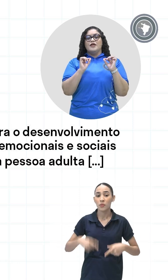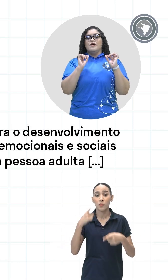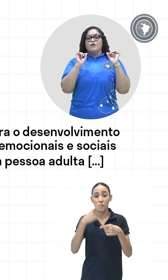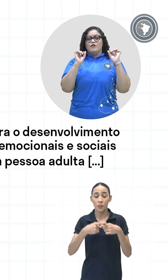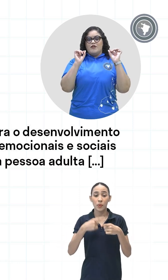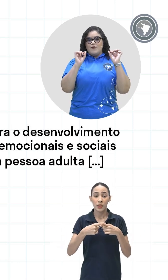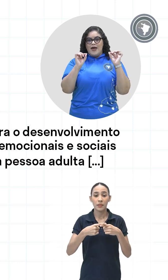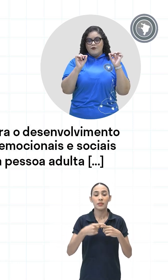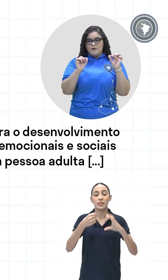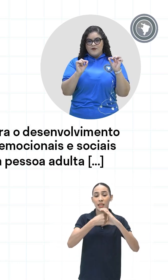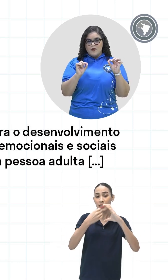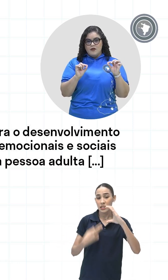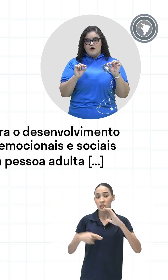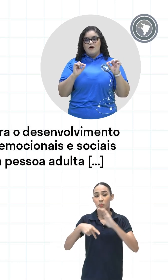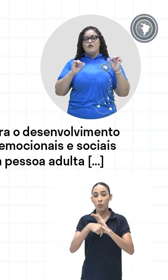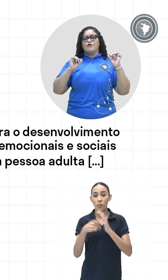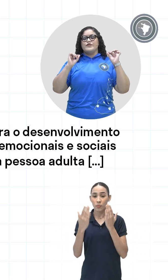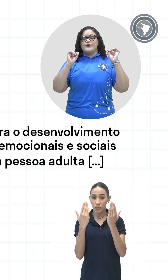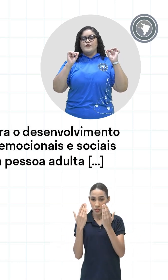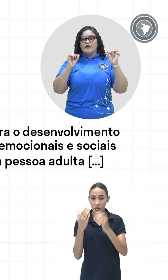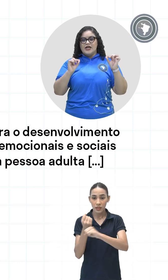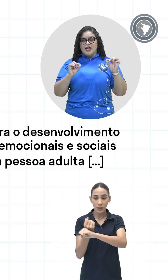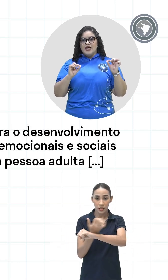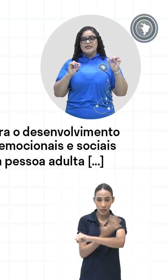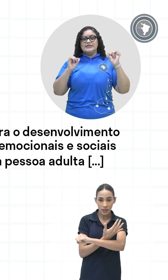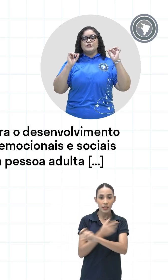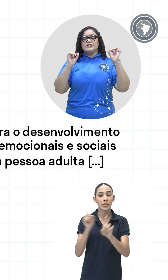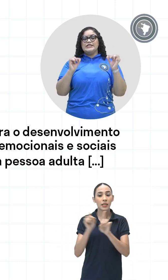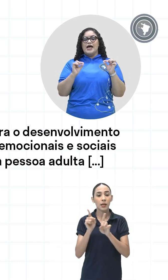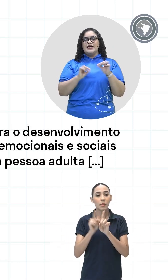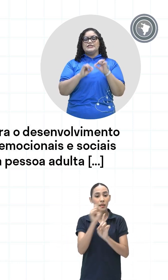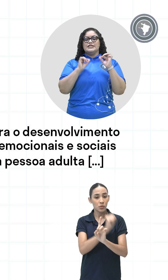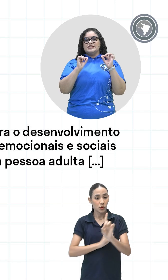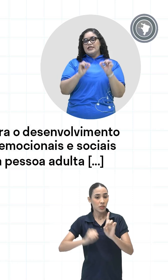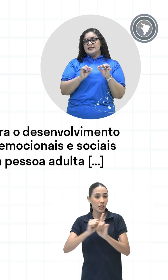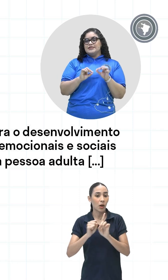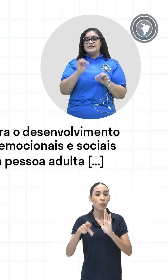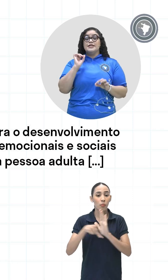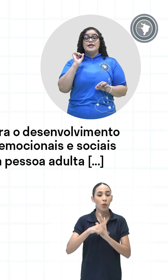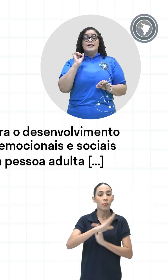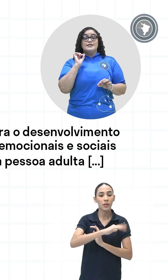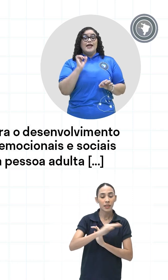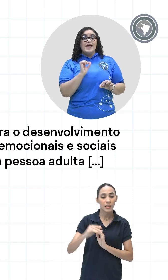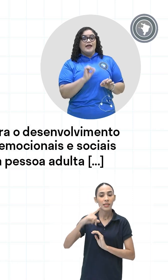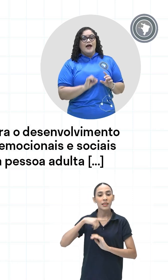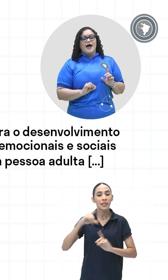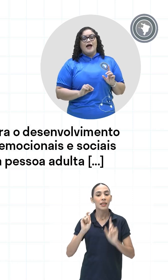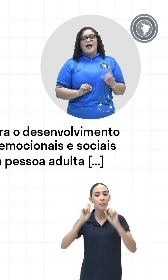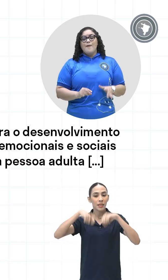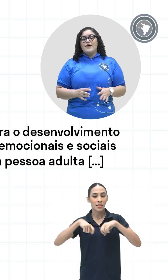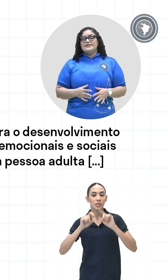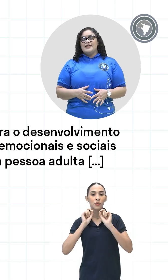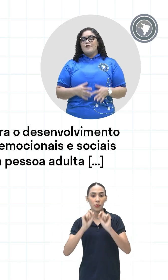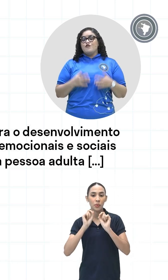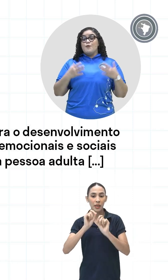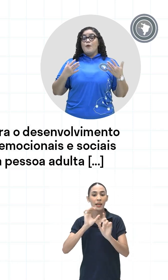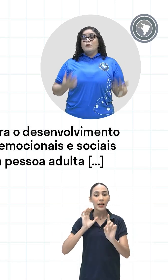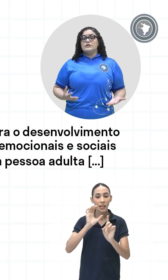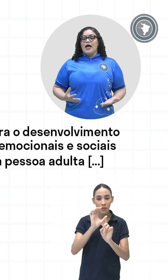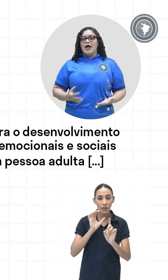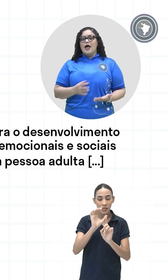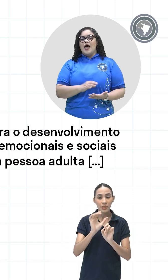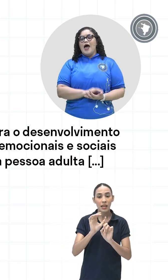visto que os aspectos psicológicos, emocionais e sociais das crianças têm a capacidade